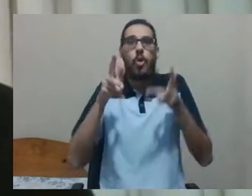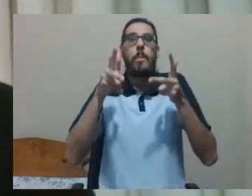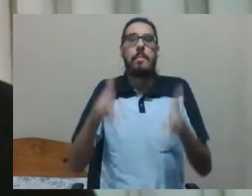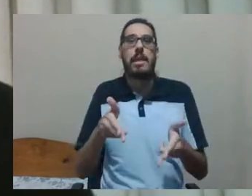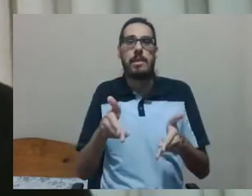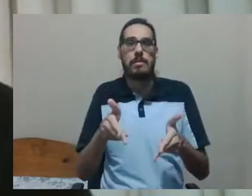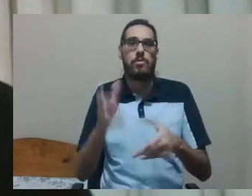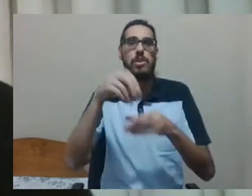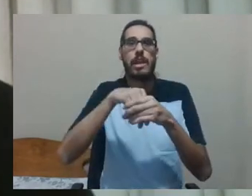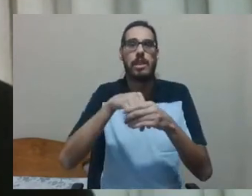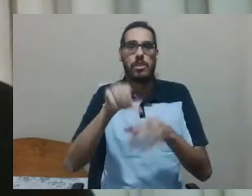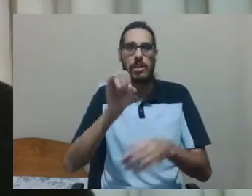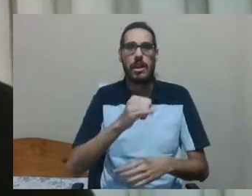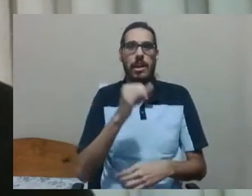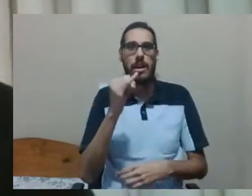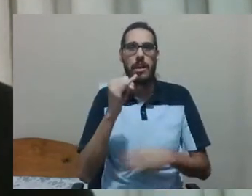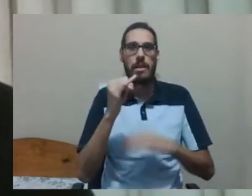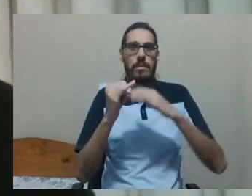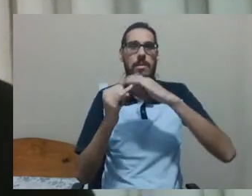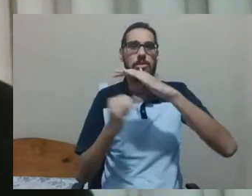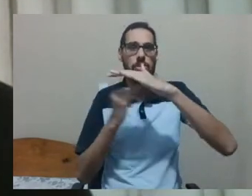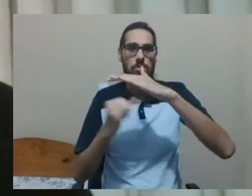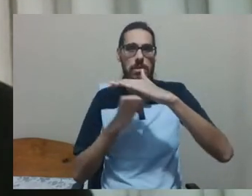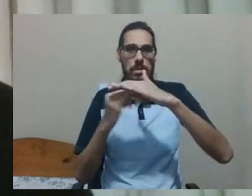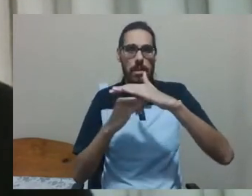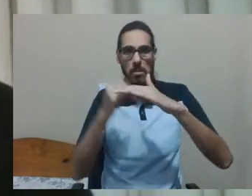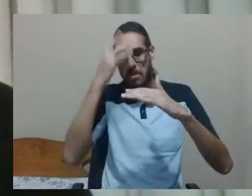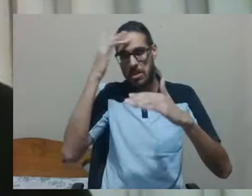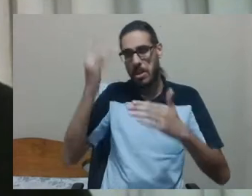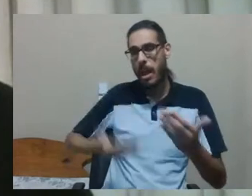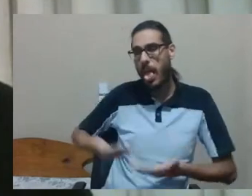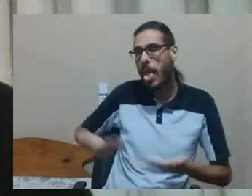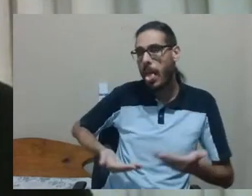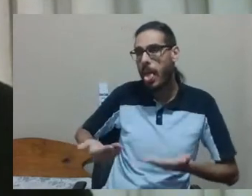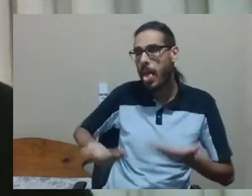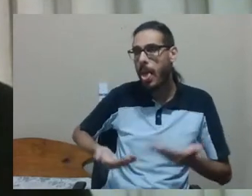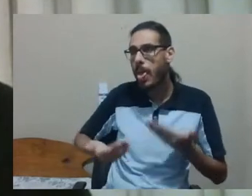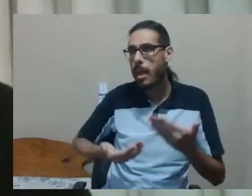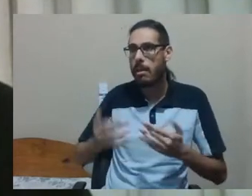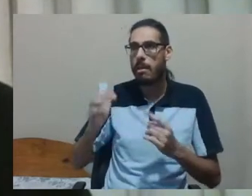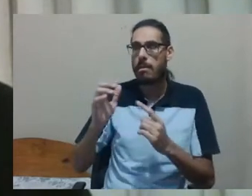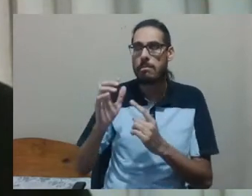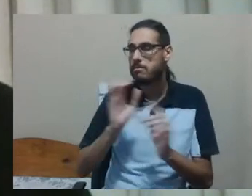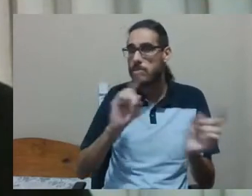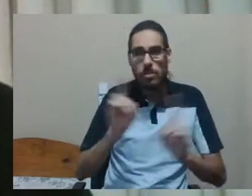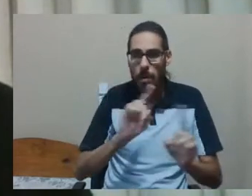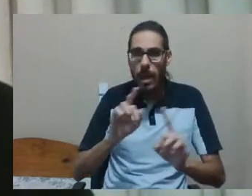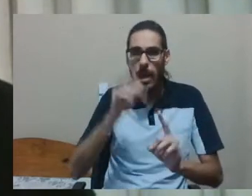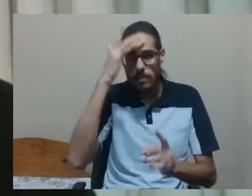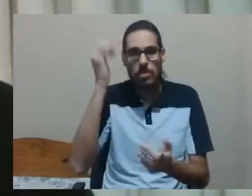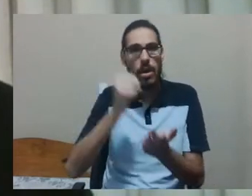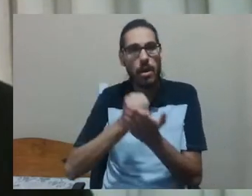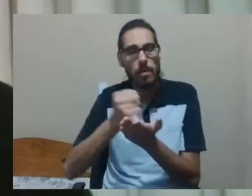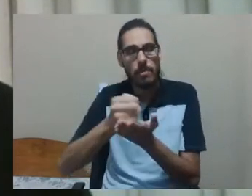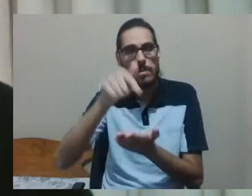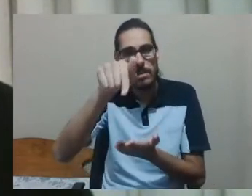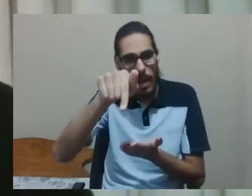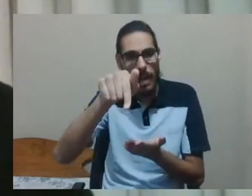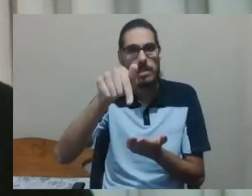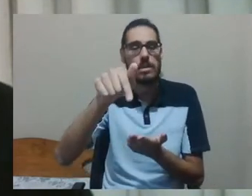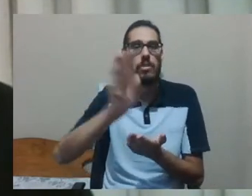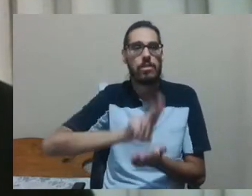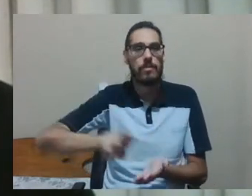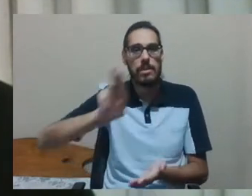instituição. Ninguém é serviçal de ninguém. As pessoas são contratadas pelas universidades para cumprir as